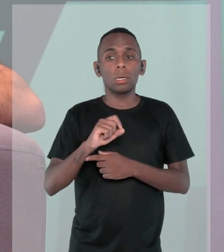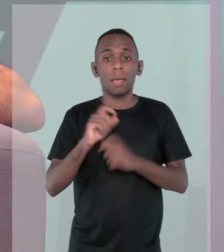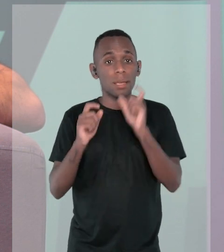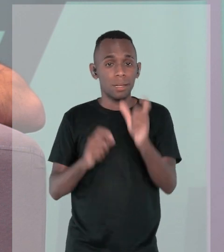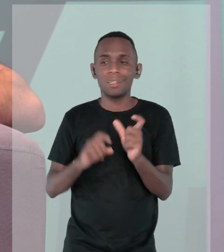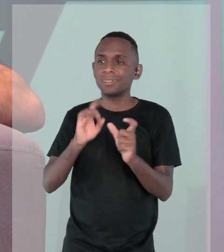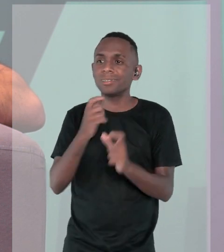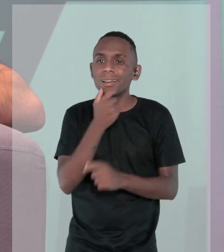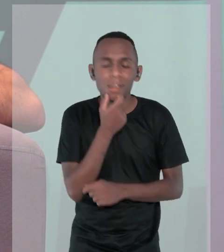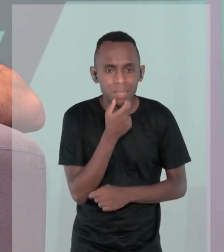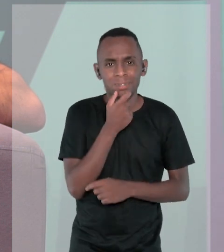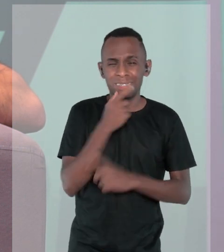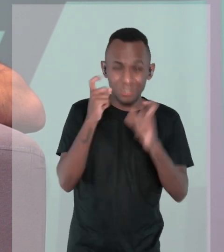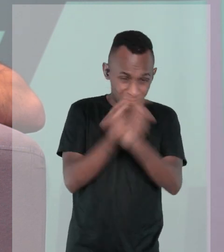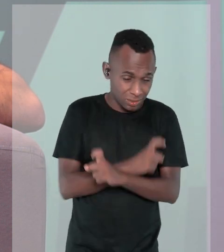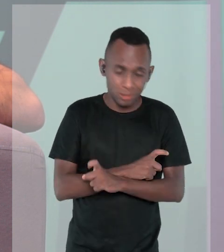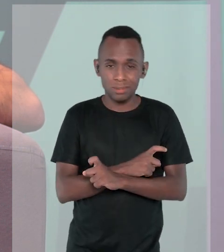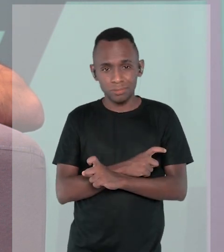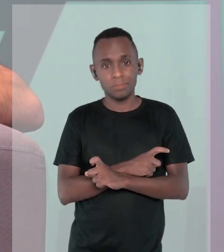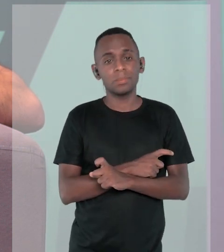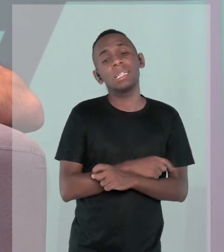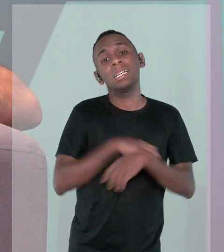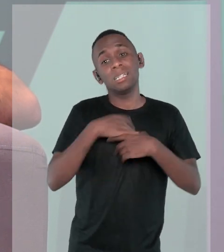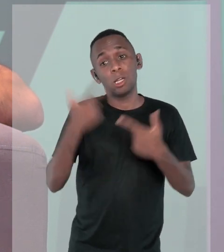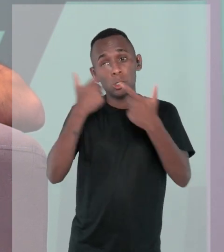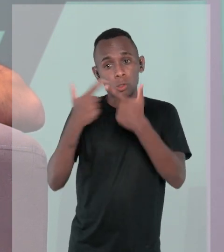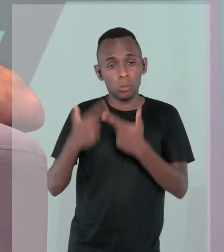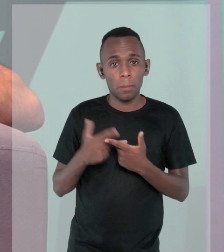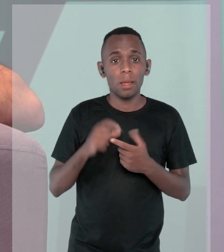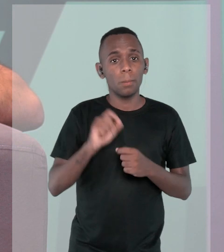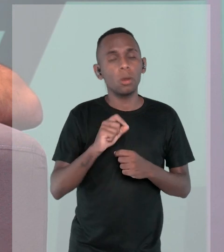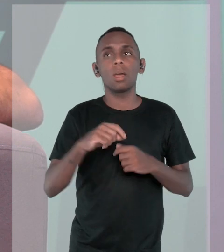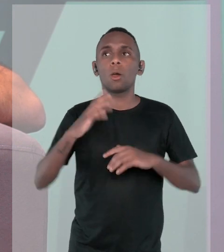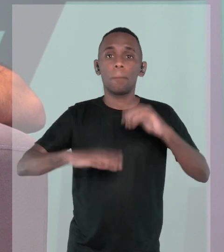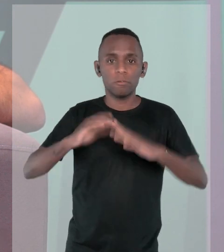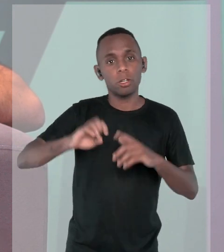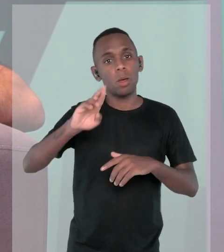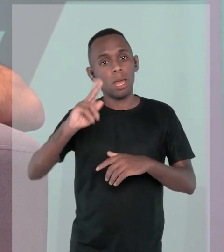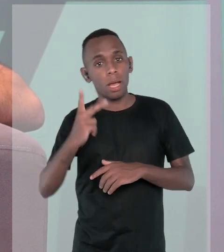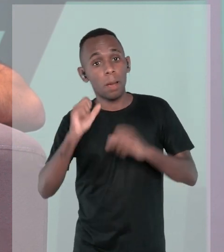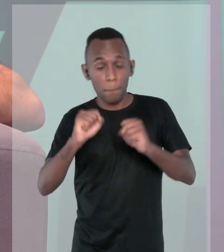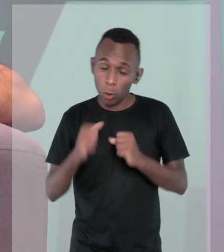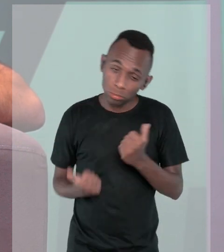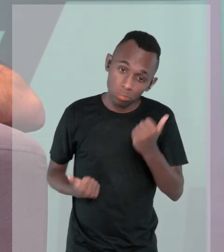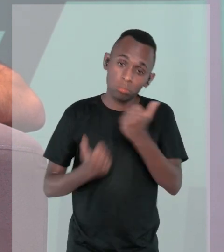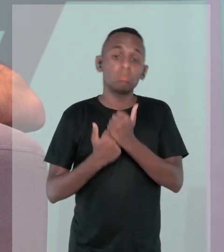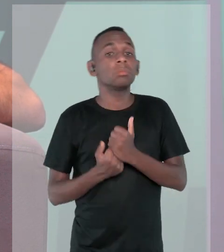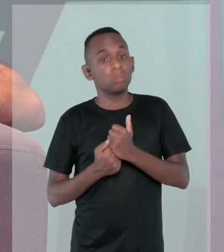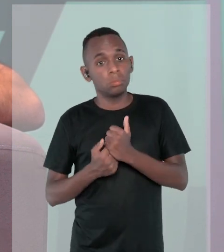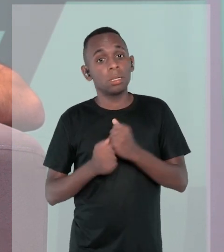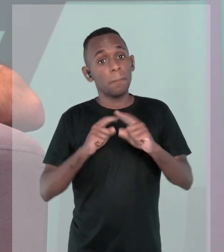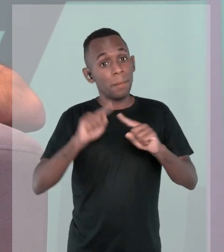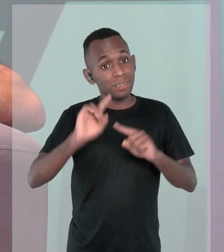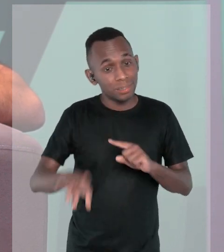mais complexo do que a gente imagina. É claro, os profissionais de comunicação, de RH, podem ajudar nisso? Devem, mas